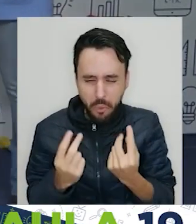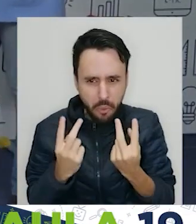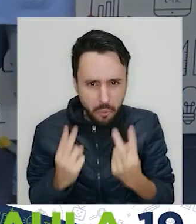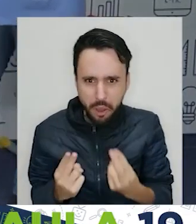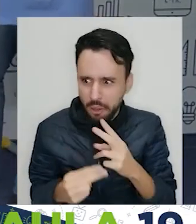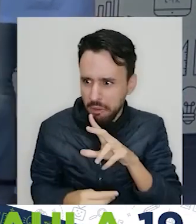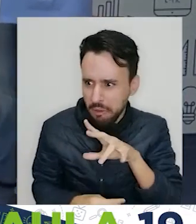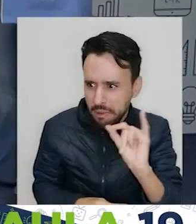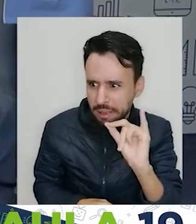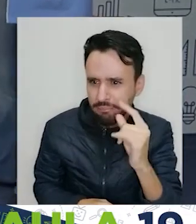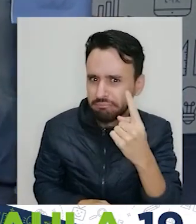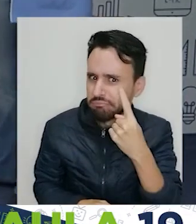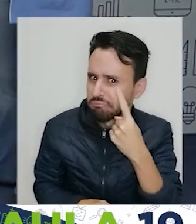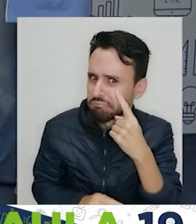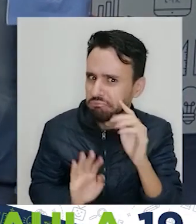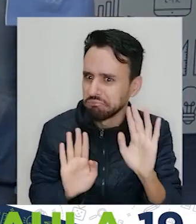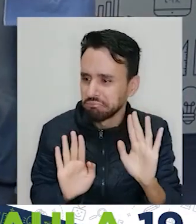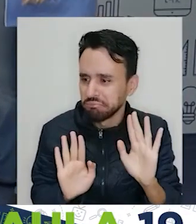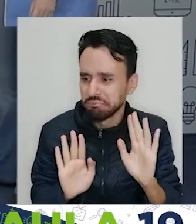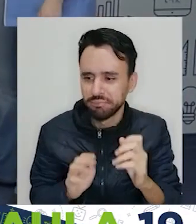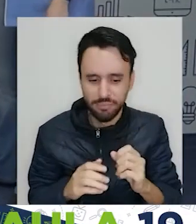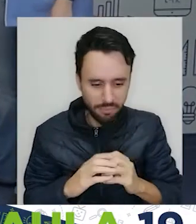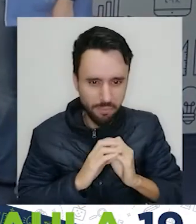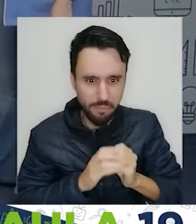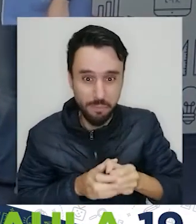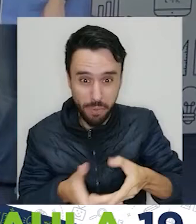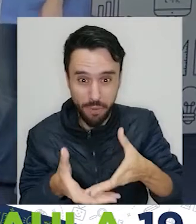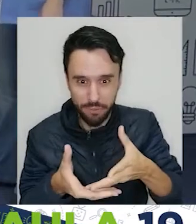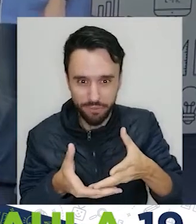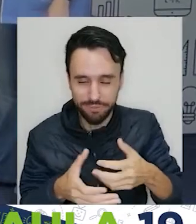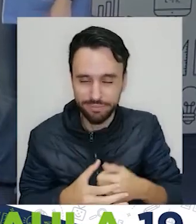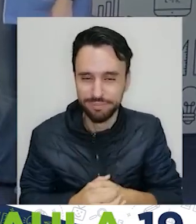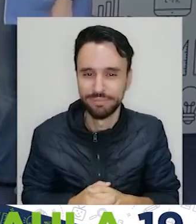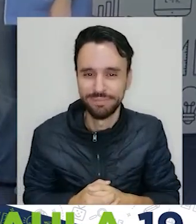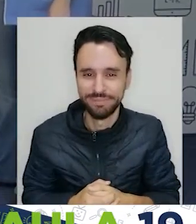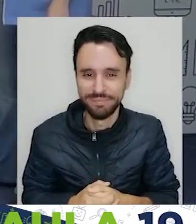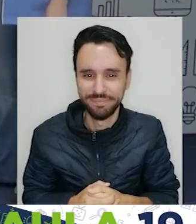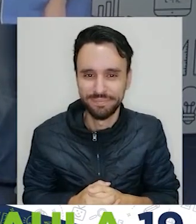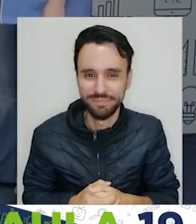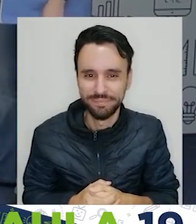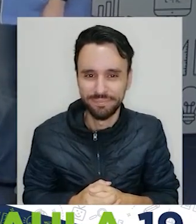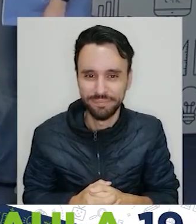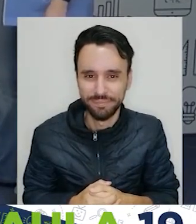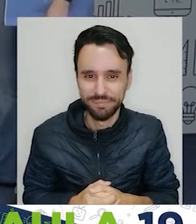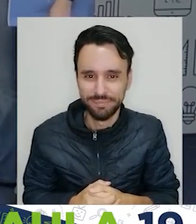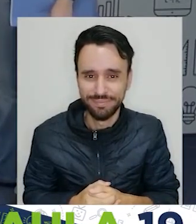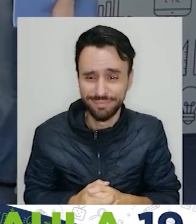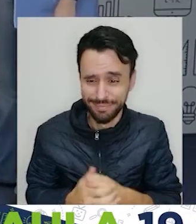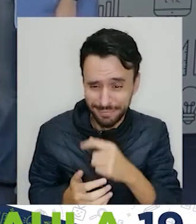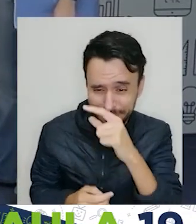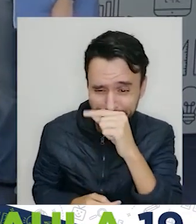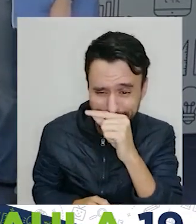de sim, uma casa em uma casa. É verdade. Lá. Vamos lá. Passarinho.